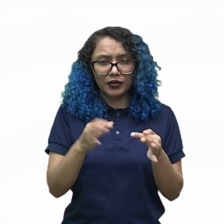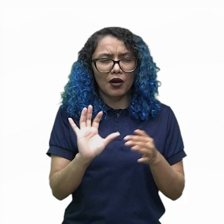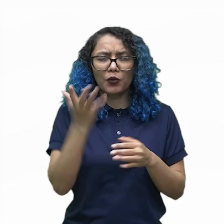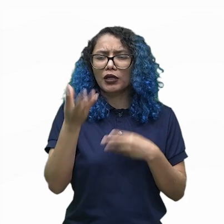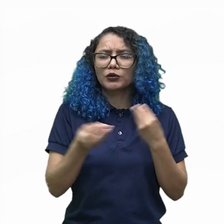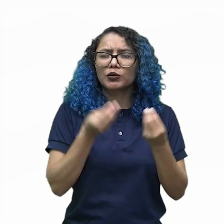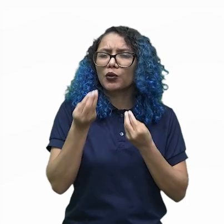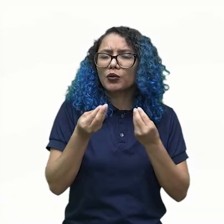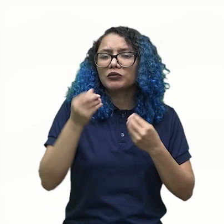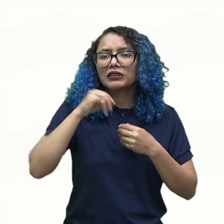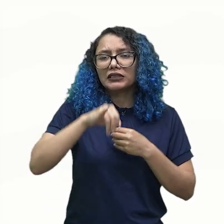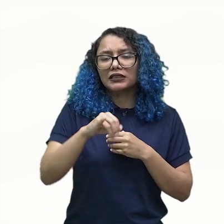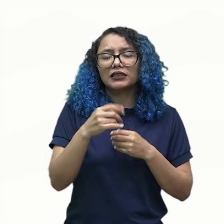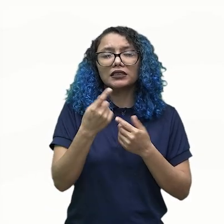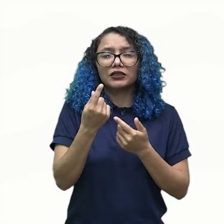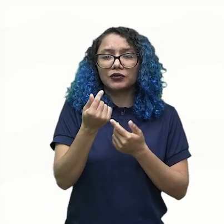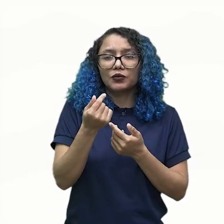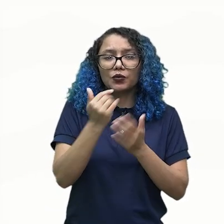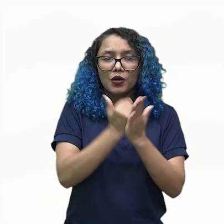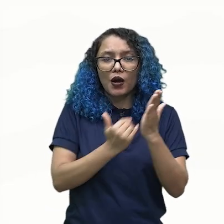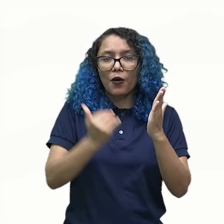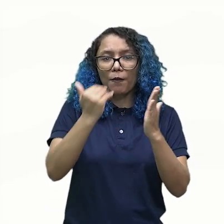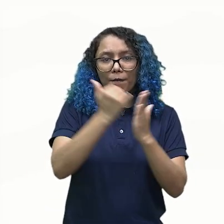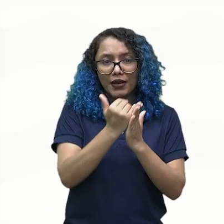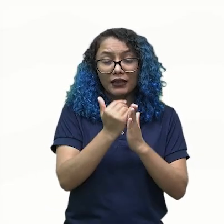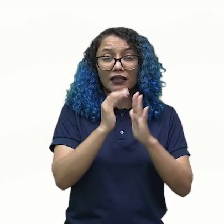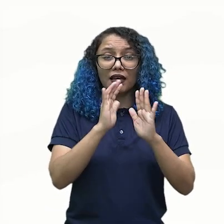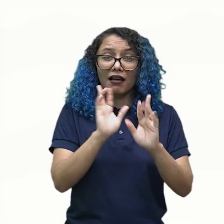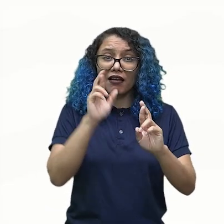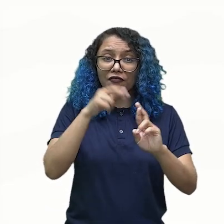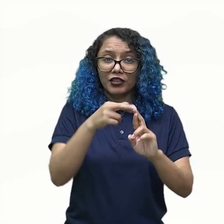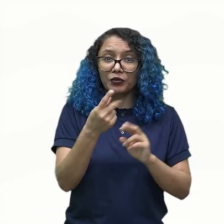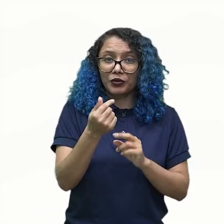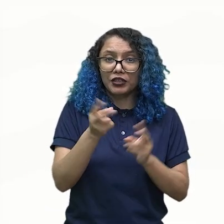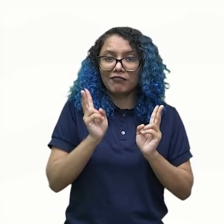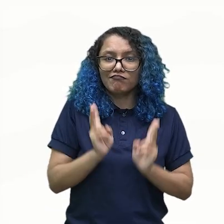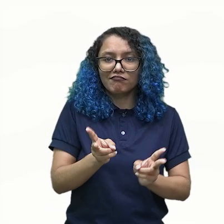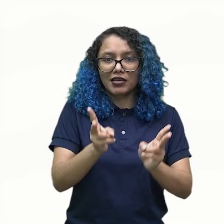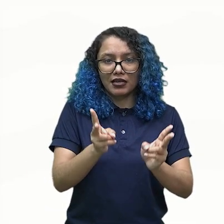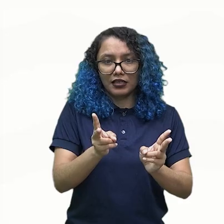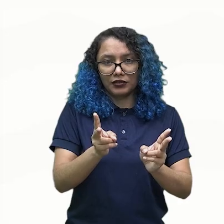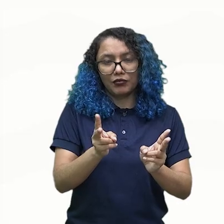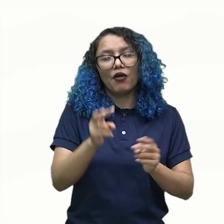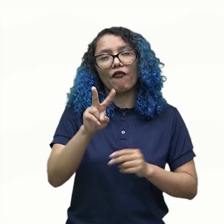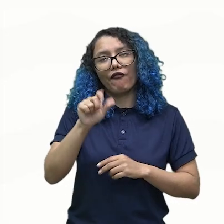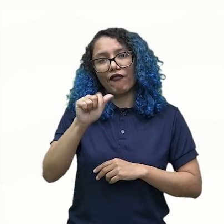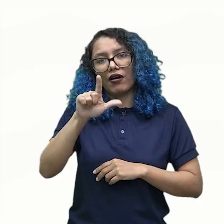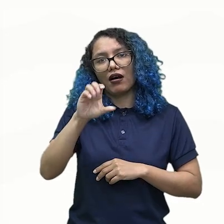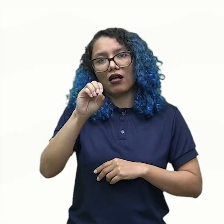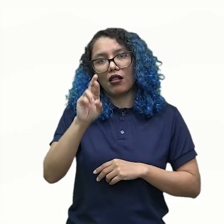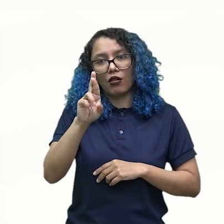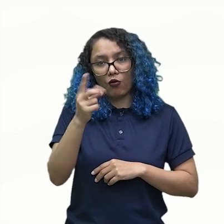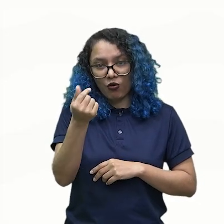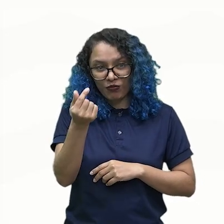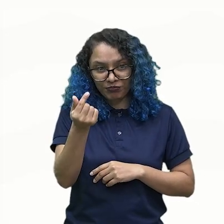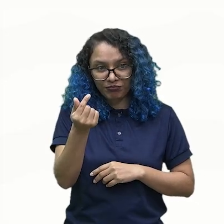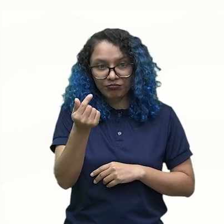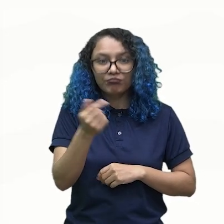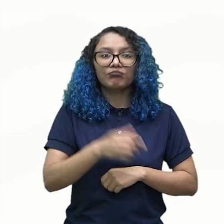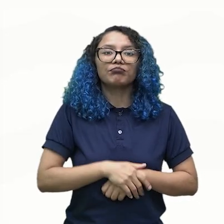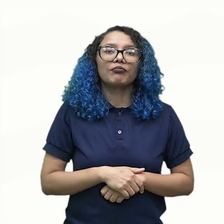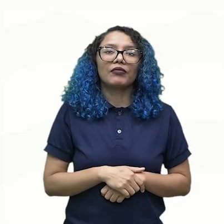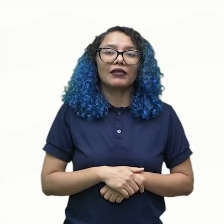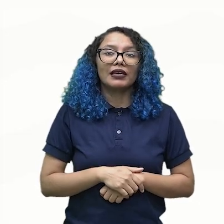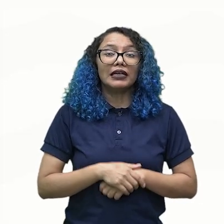quando um valor aumenta por uma quantidade fixa, que a gente vai chamar de valor monetário, em intervalos